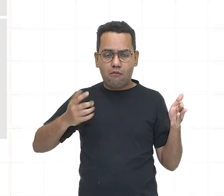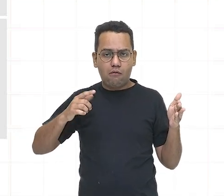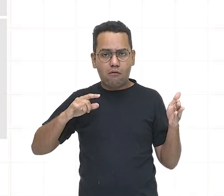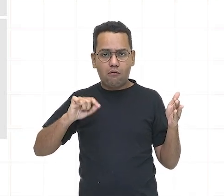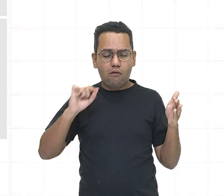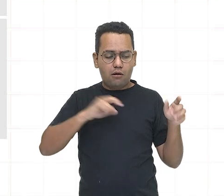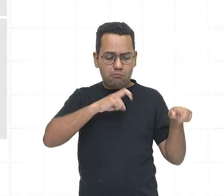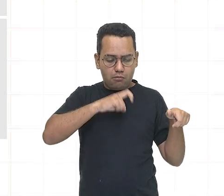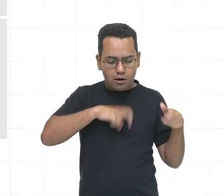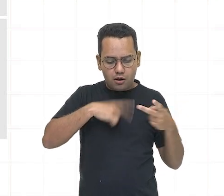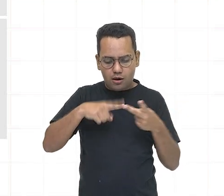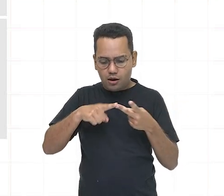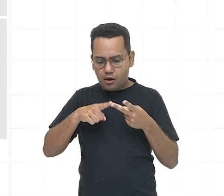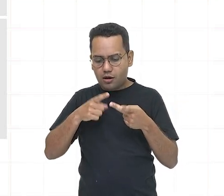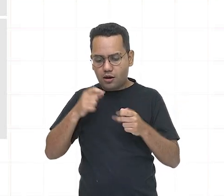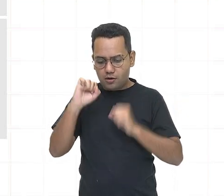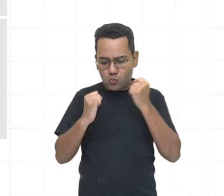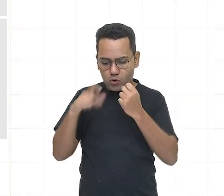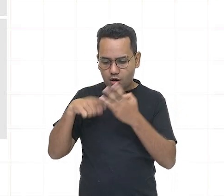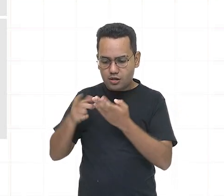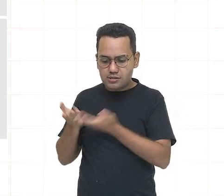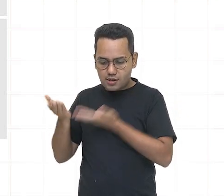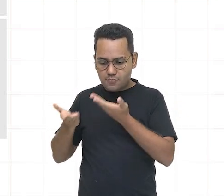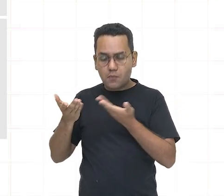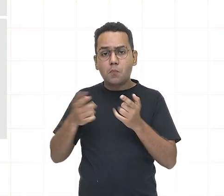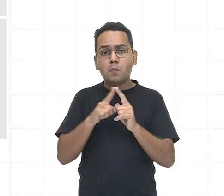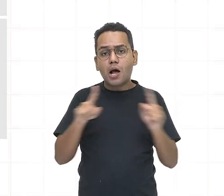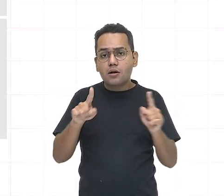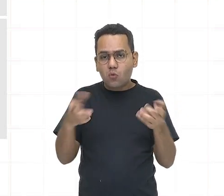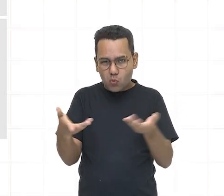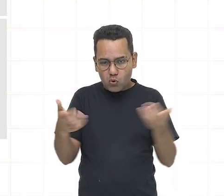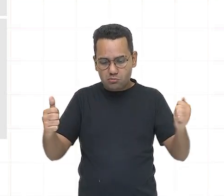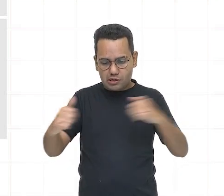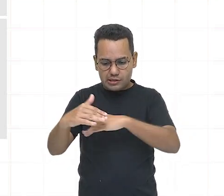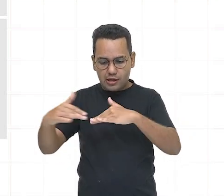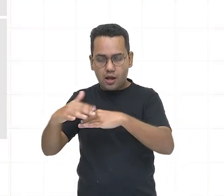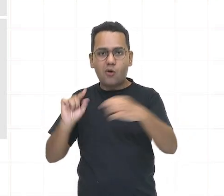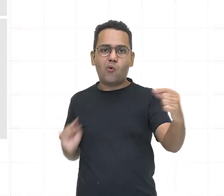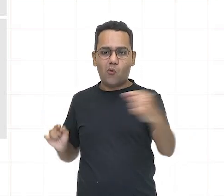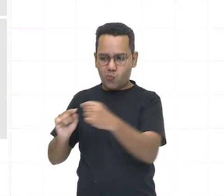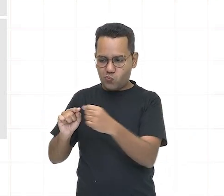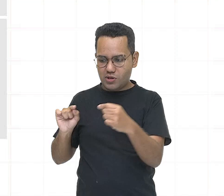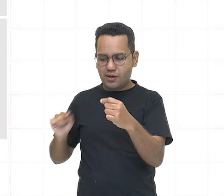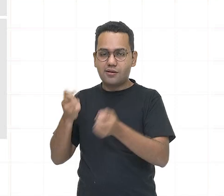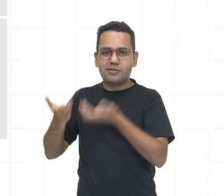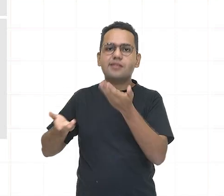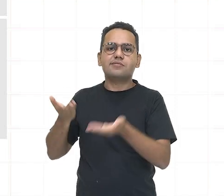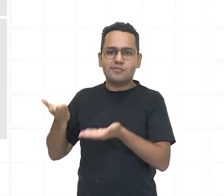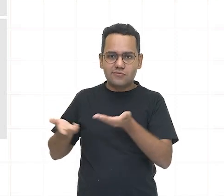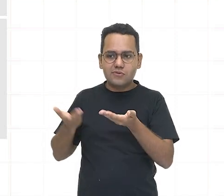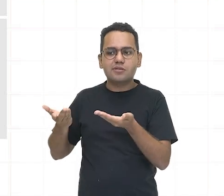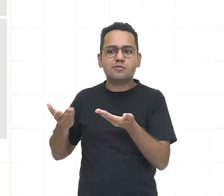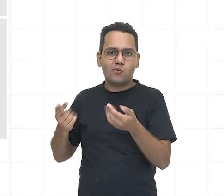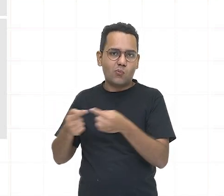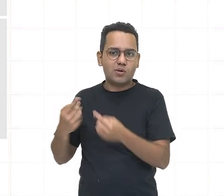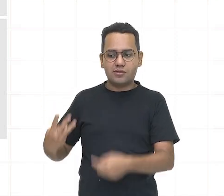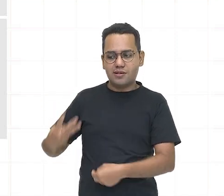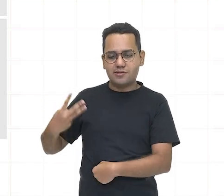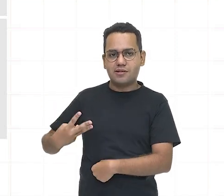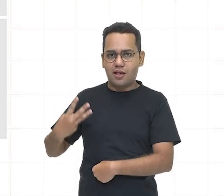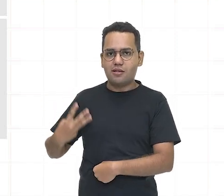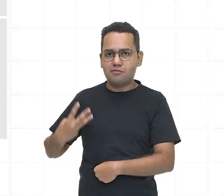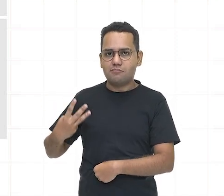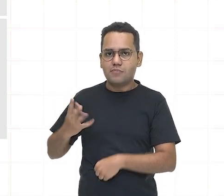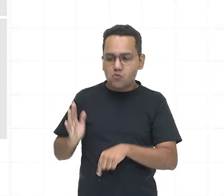dia, vai ter um grande parâmetro em relação ao quê? Ao setor terciário, os serviços que são prestados nessas